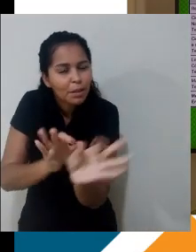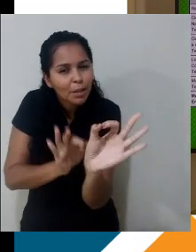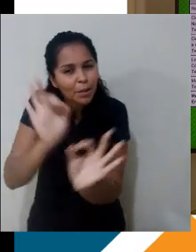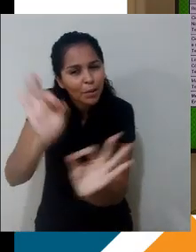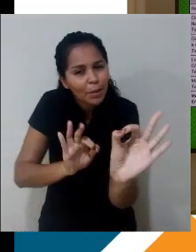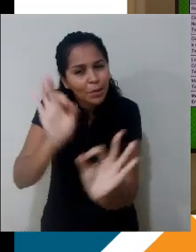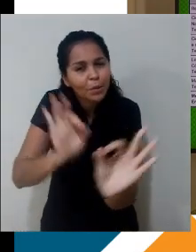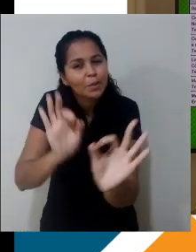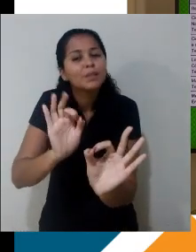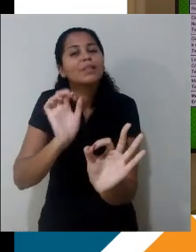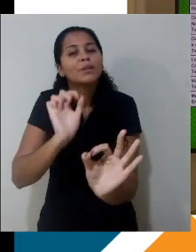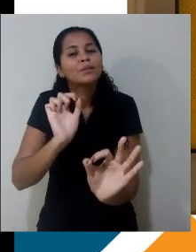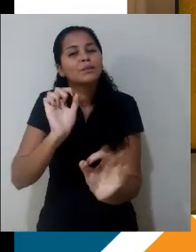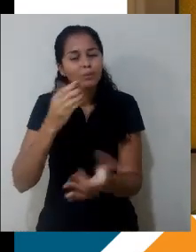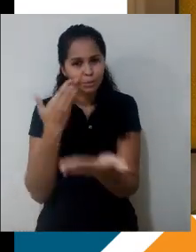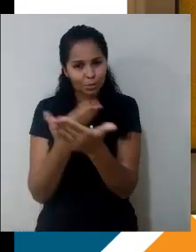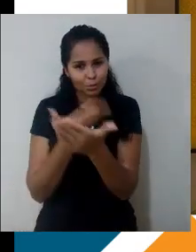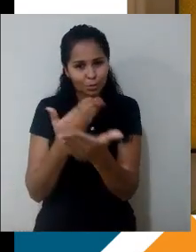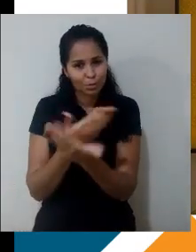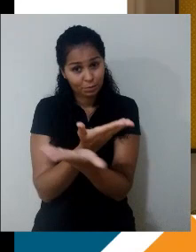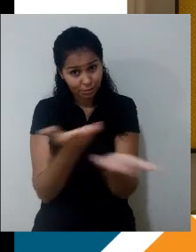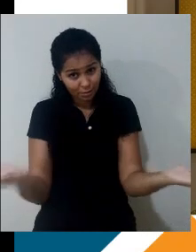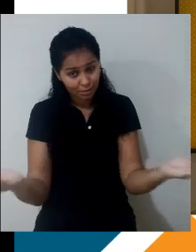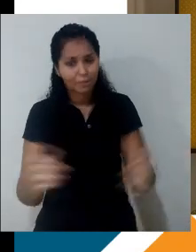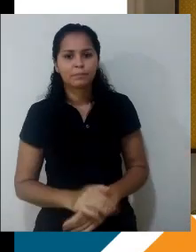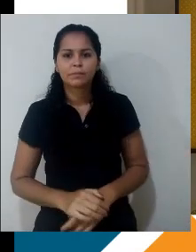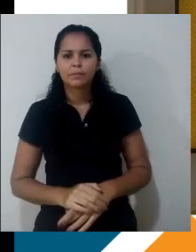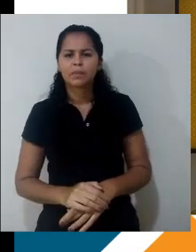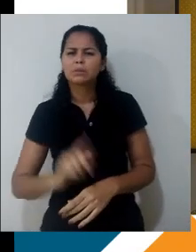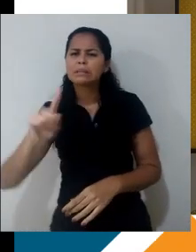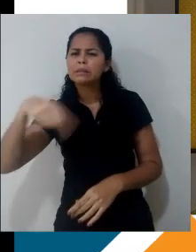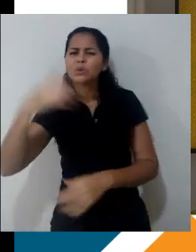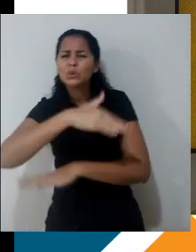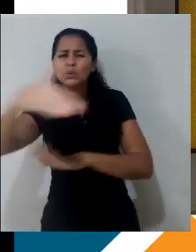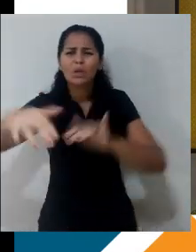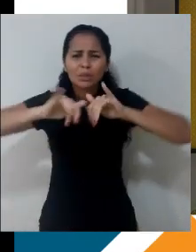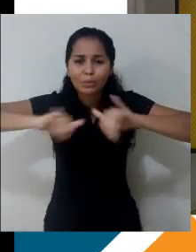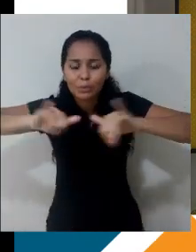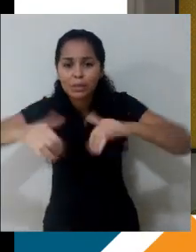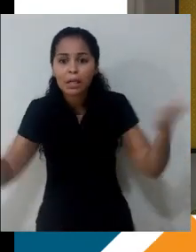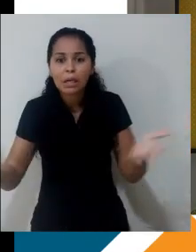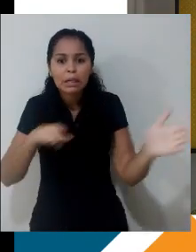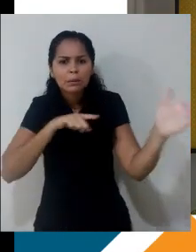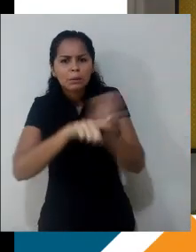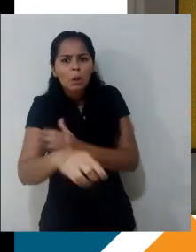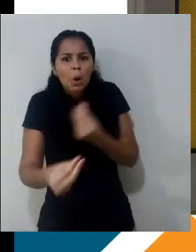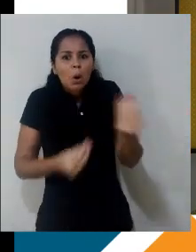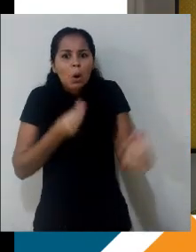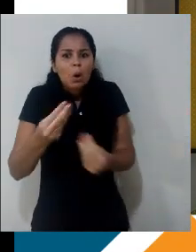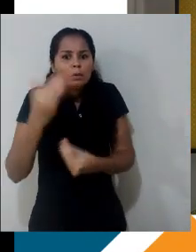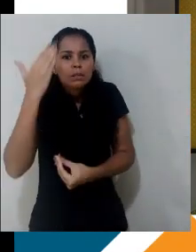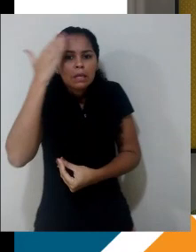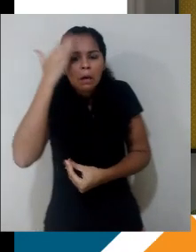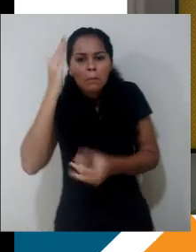plano de estudo de vocês. E aí, depois de todas essas informações, a gente se pergunta como considerar tudo isso na